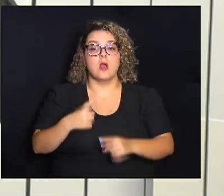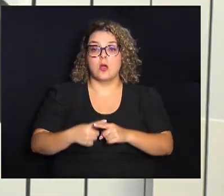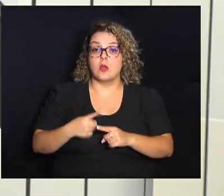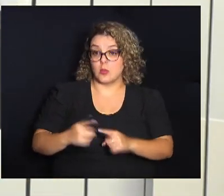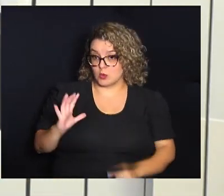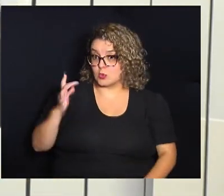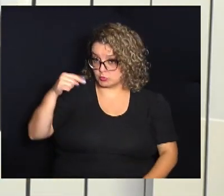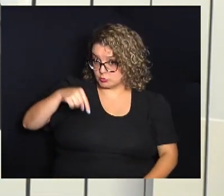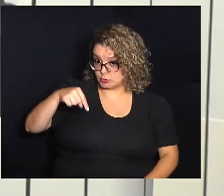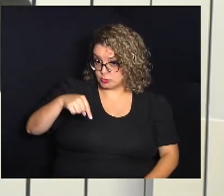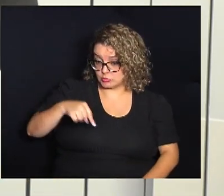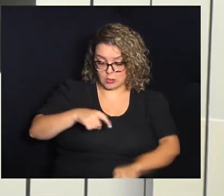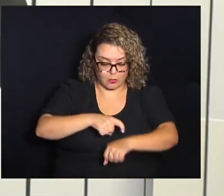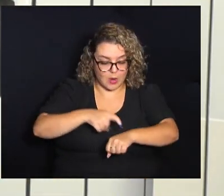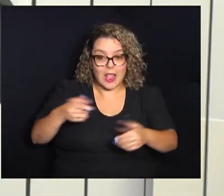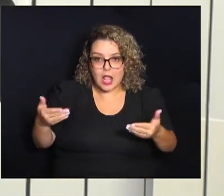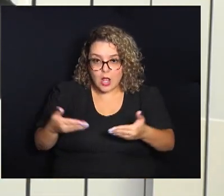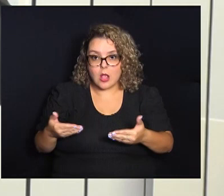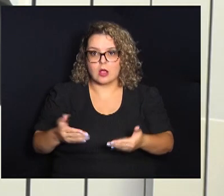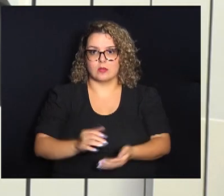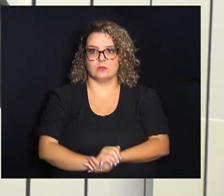acontece neste momento